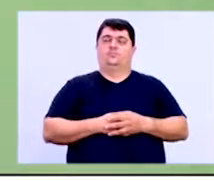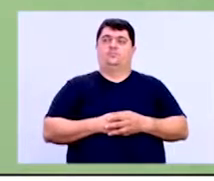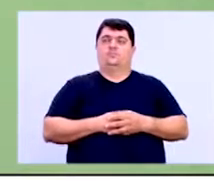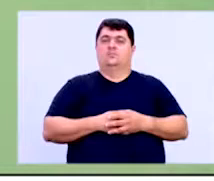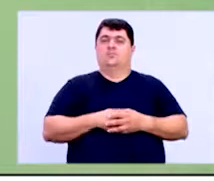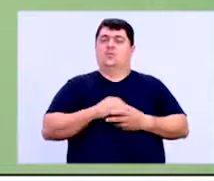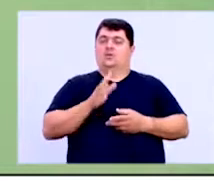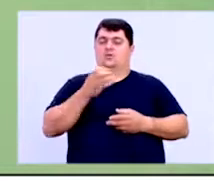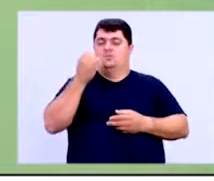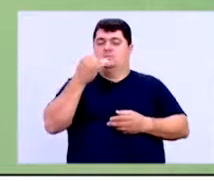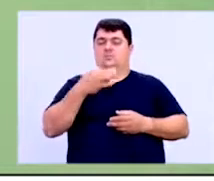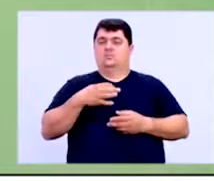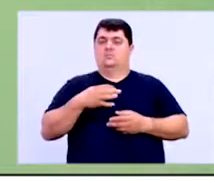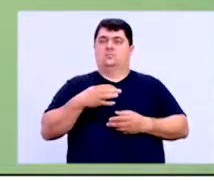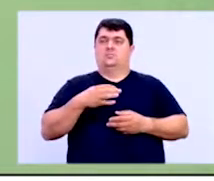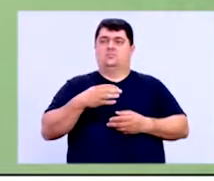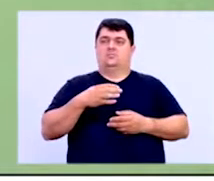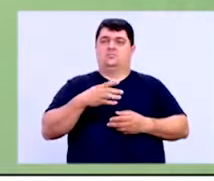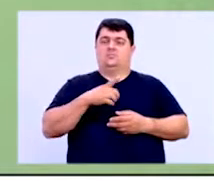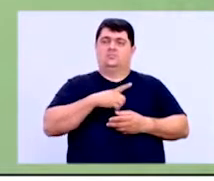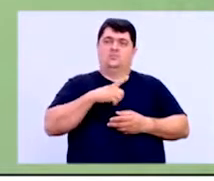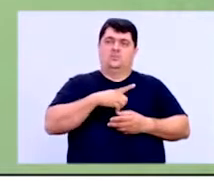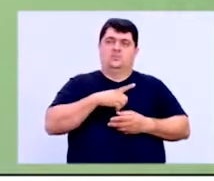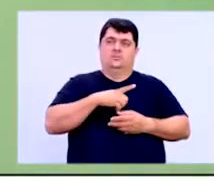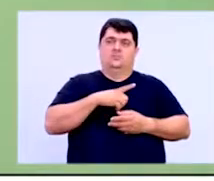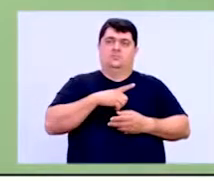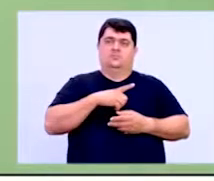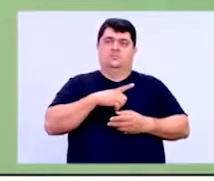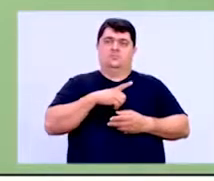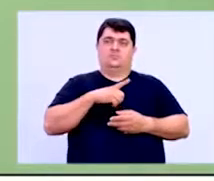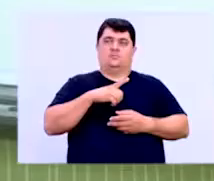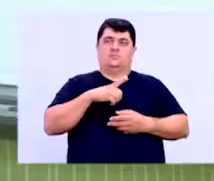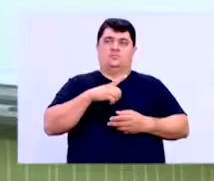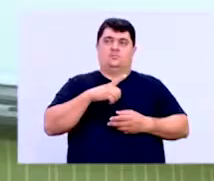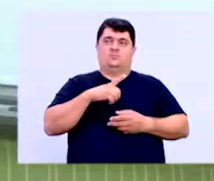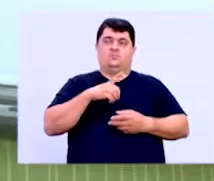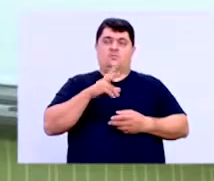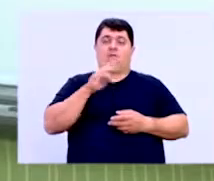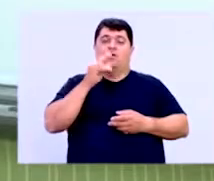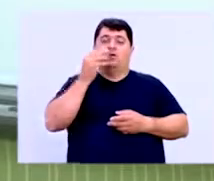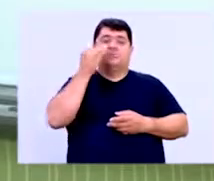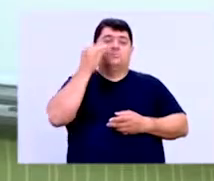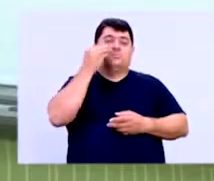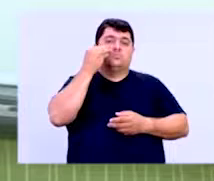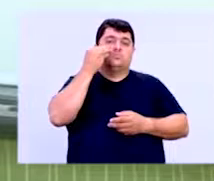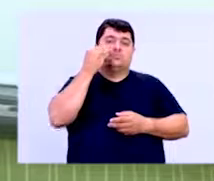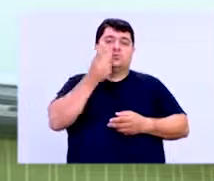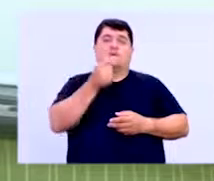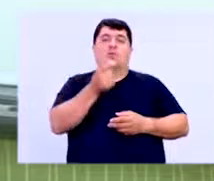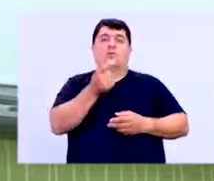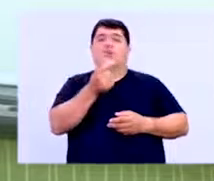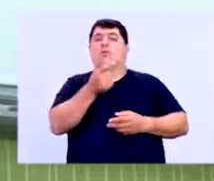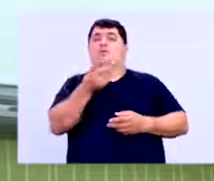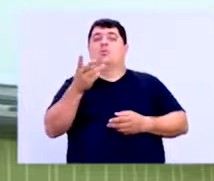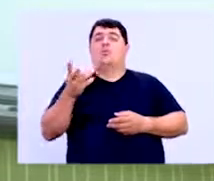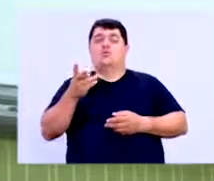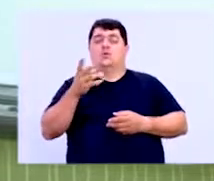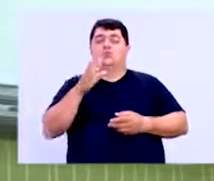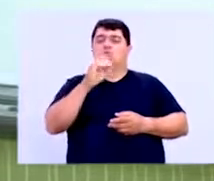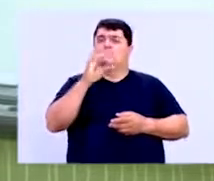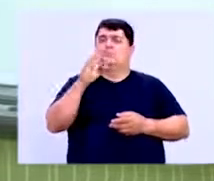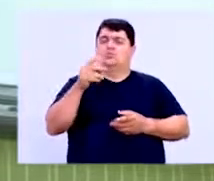viemos falando, o preço de venda com base nos custos, ele vai verificar o quê? Os custos reais da empresa,